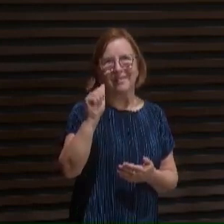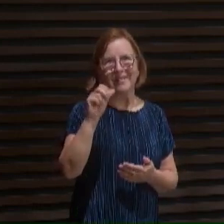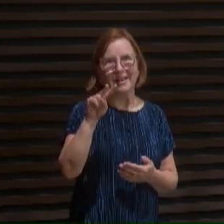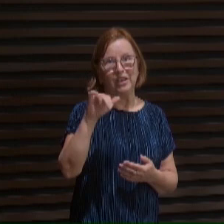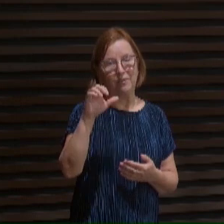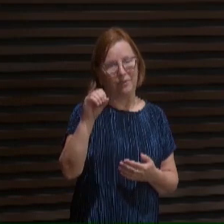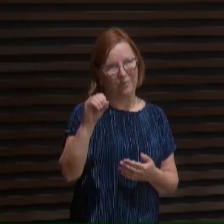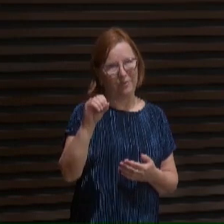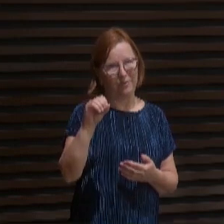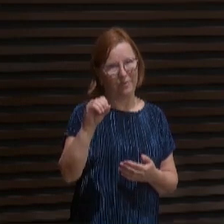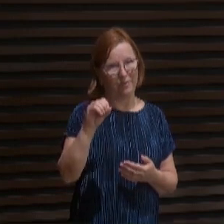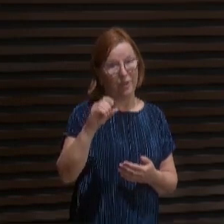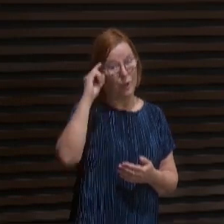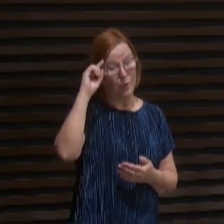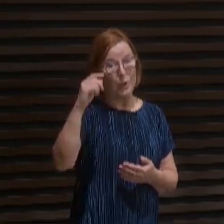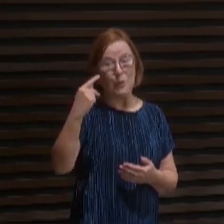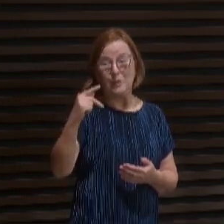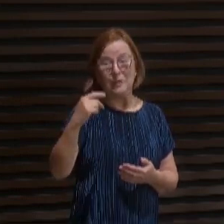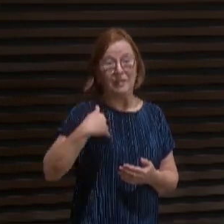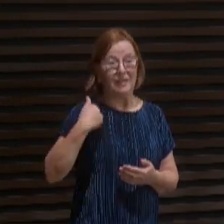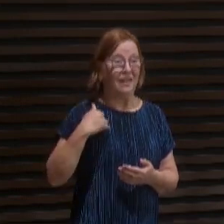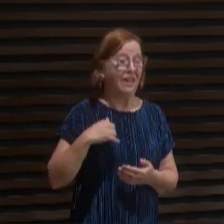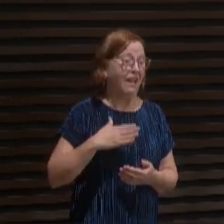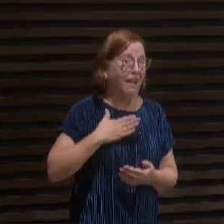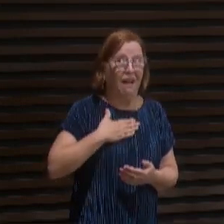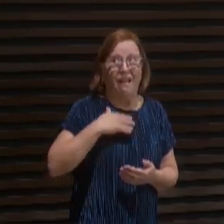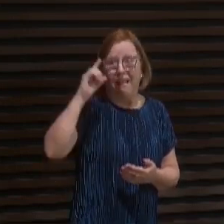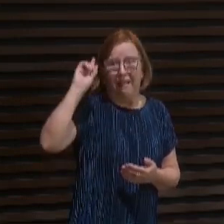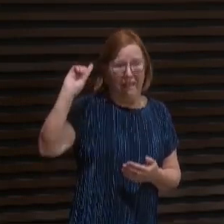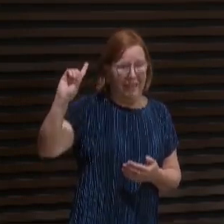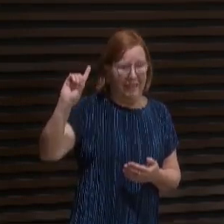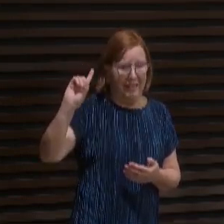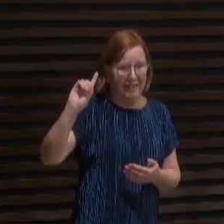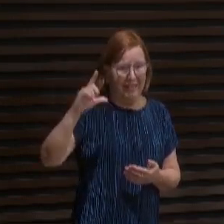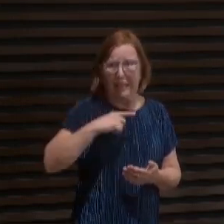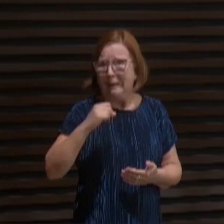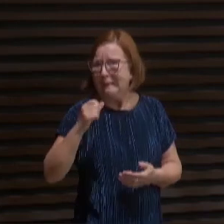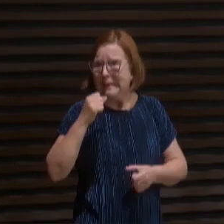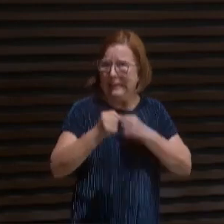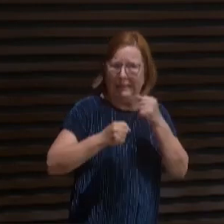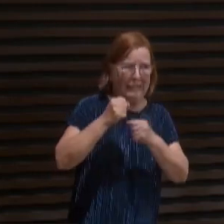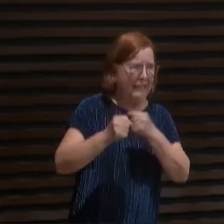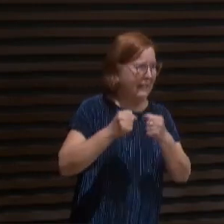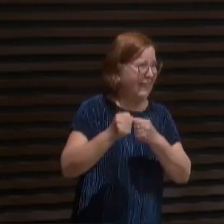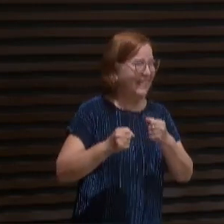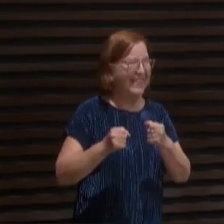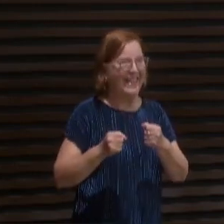Era aniversário dele, eu olhei ali e eu disse, meu Deus, saí correndo daqui.